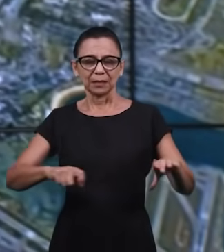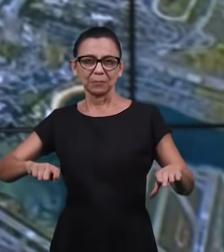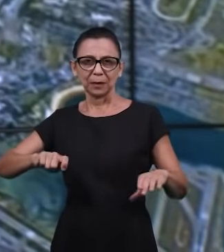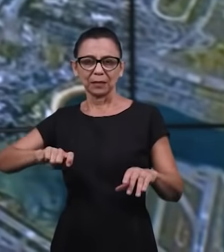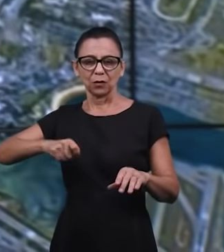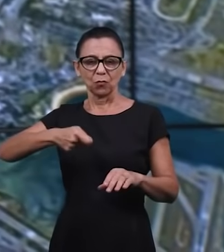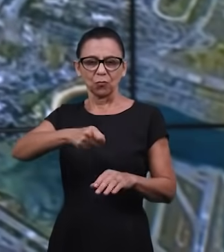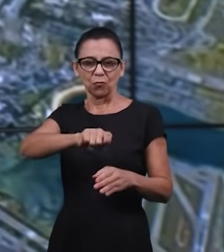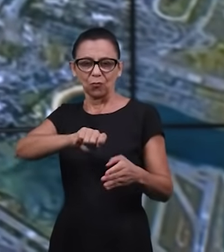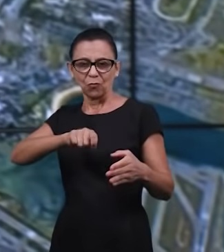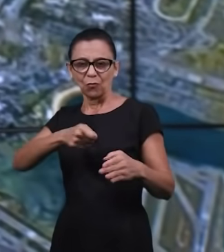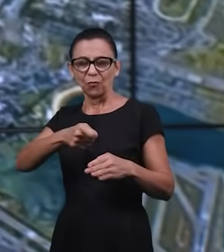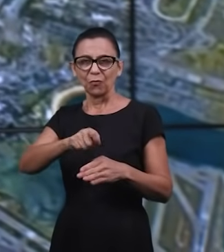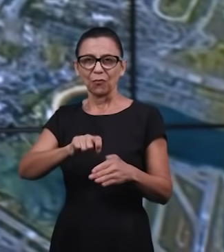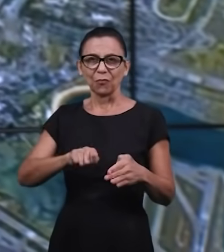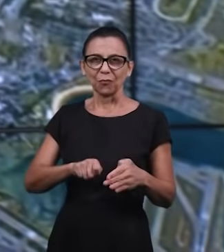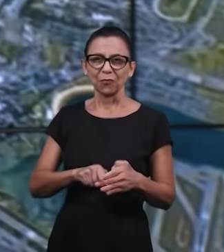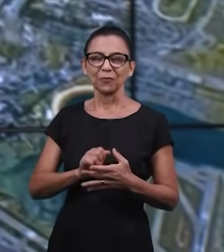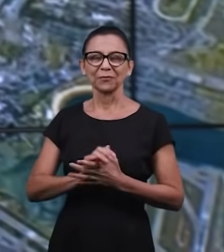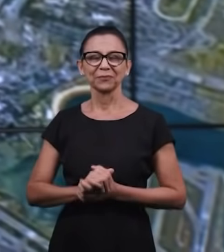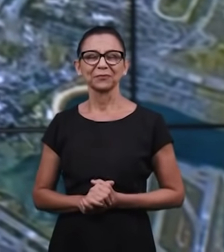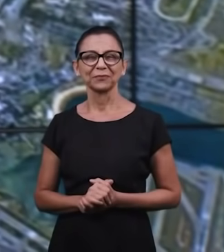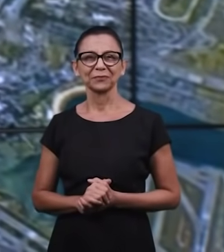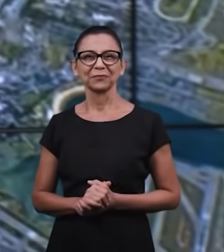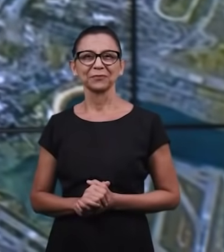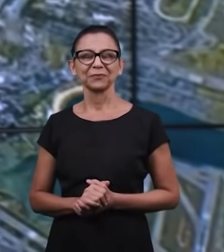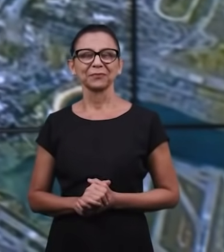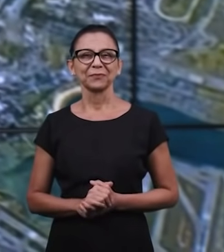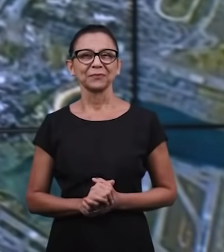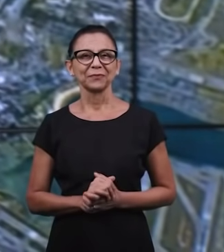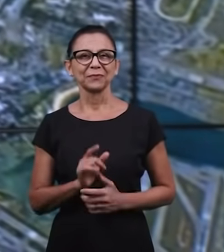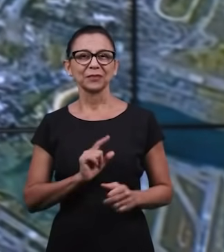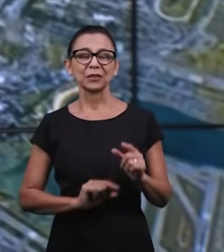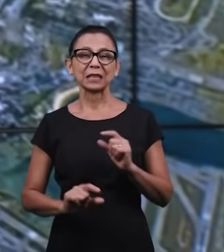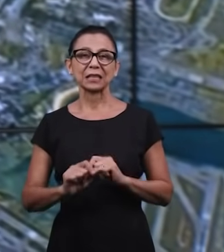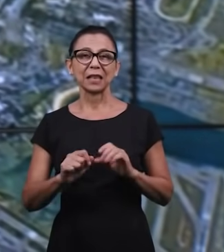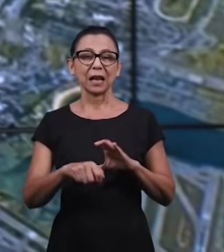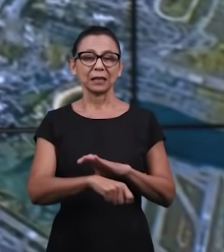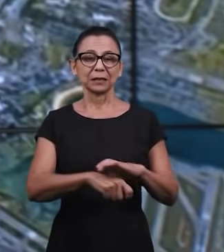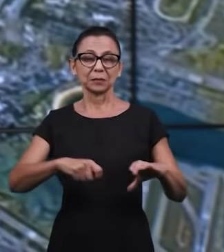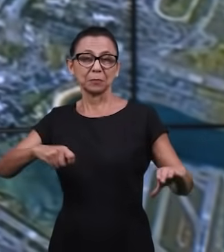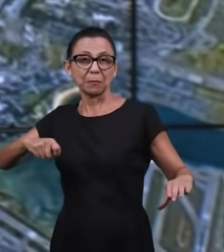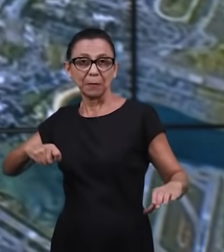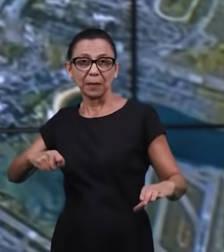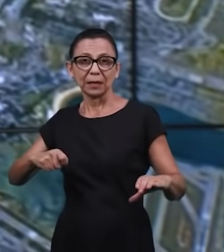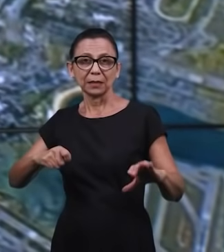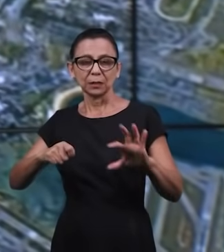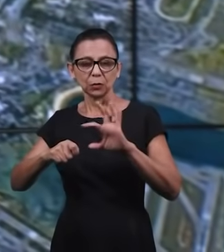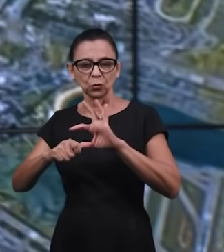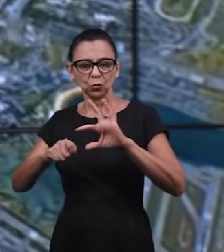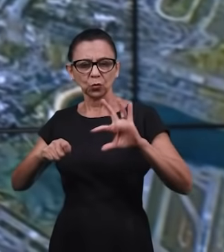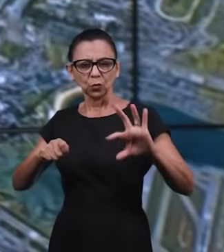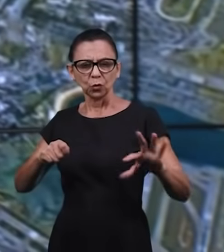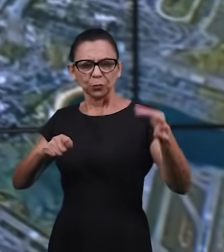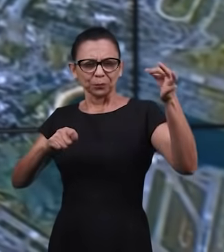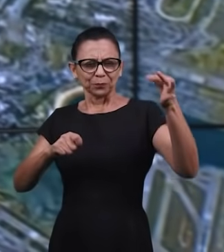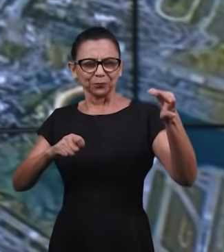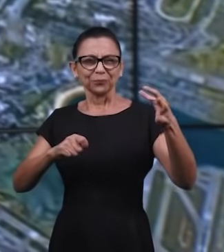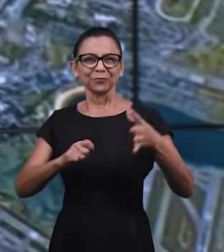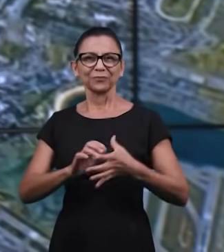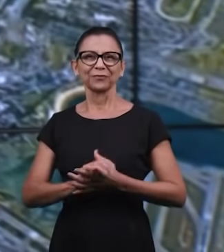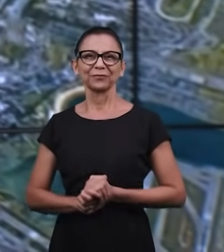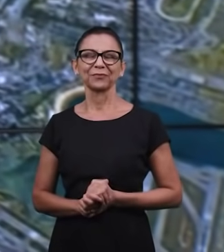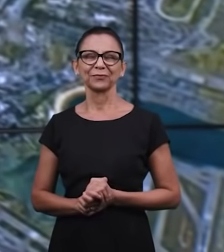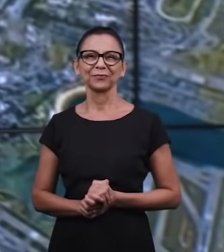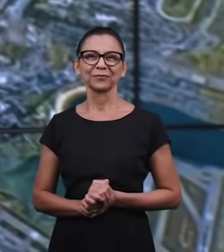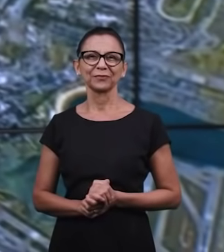quando um irmão alcança uma revelação. Ali ele está afiando a sua espada, mas esse alcance do irmão, quando